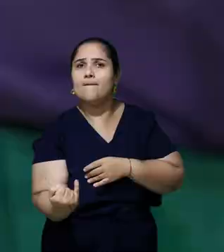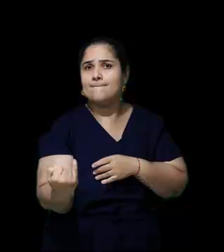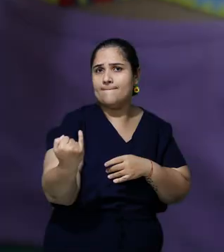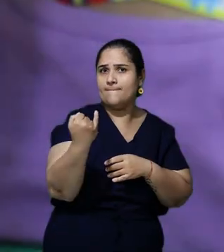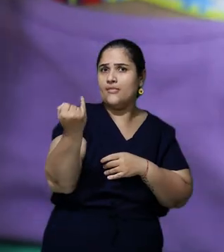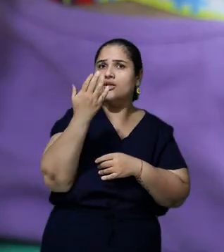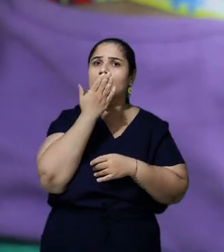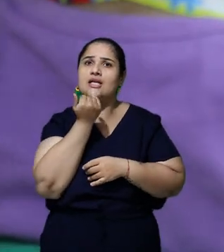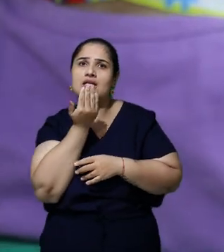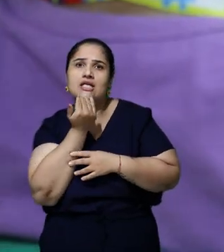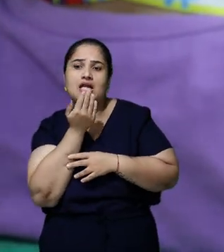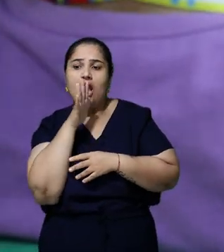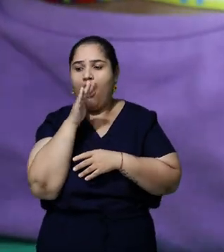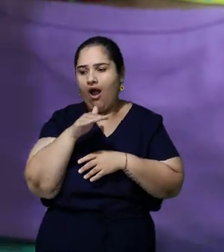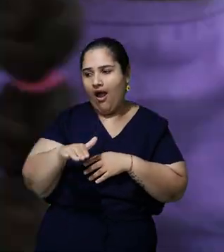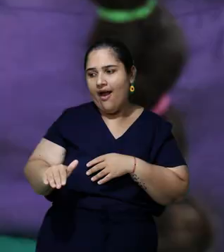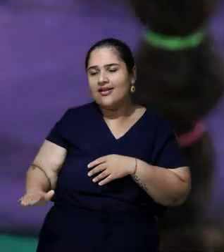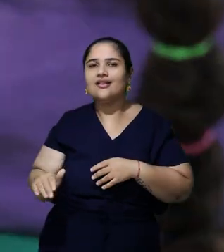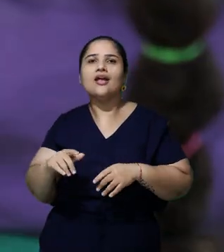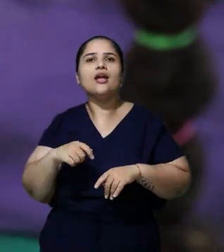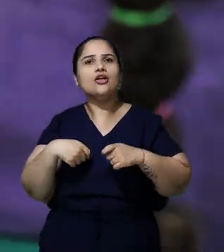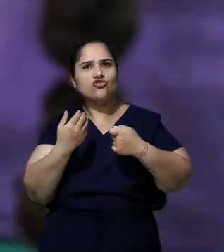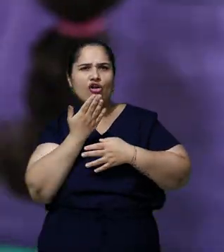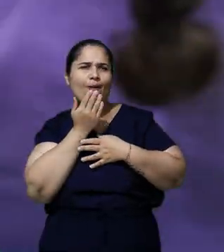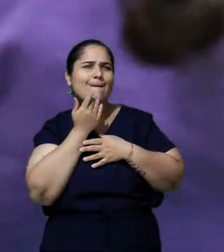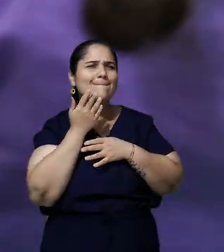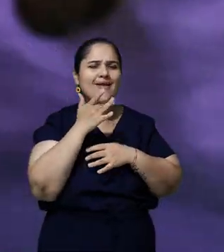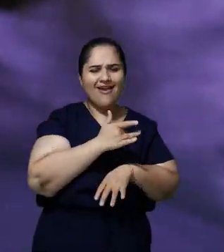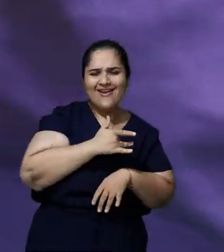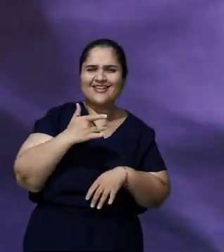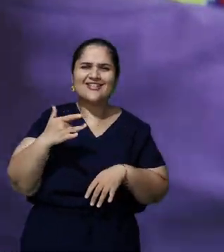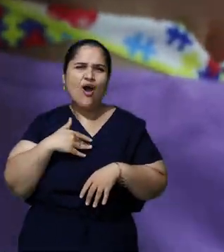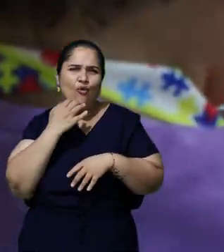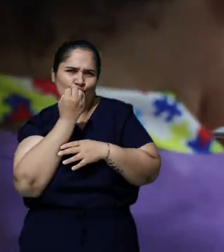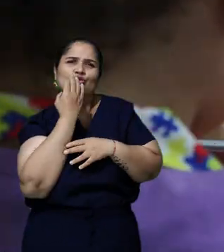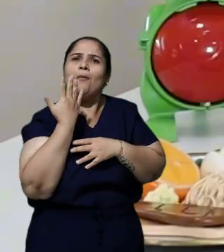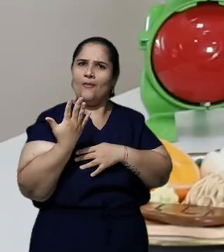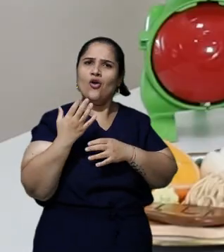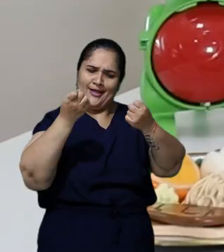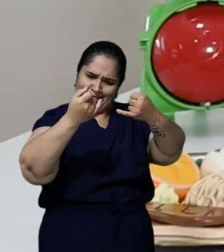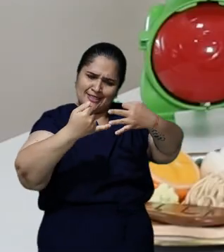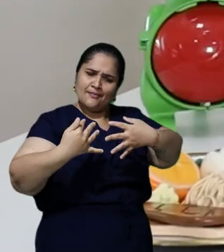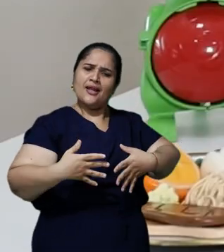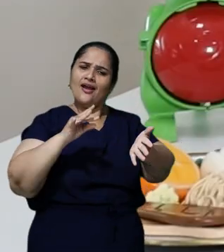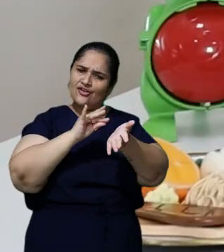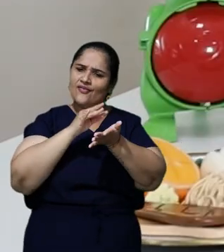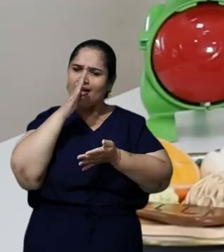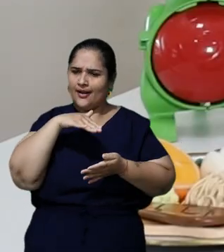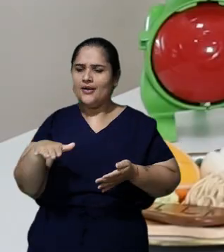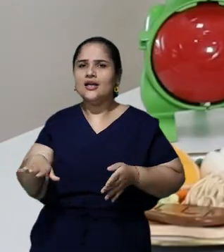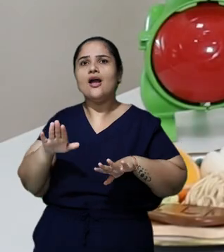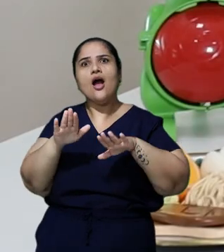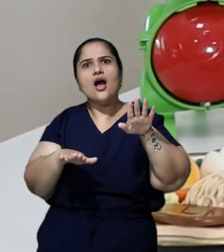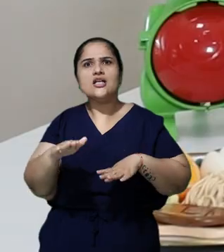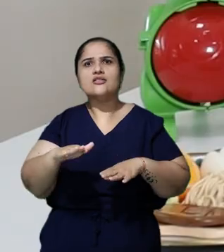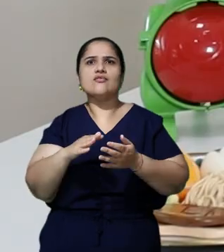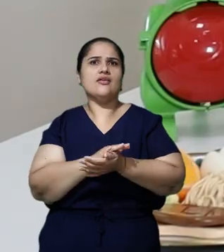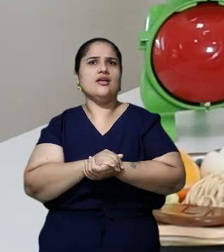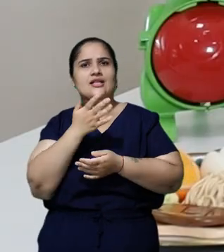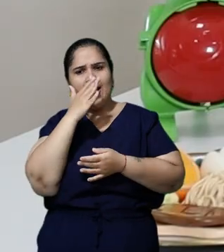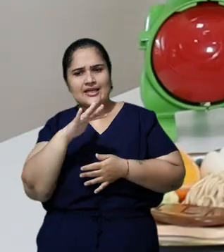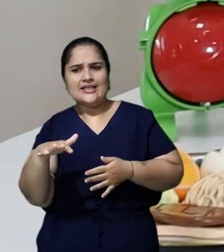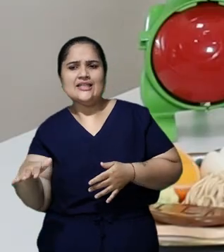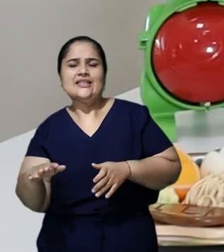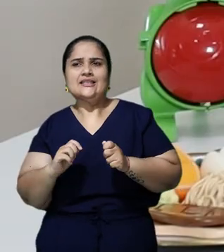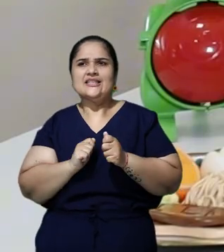de ficar saudável, e explicar para ela qual é o momento mesmo. E às vezes as crianças têm um pouco de resistência, vai chorar,